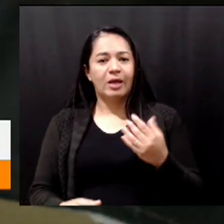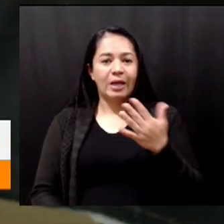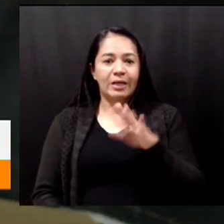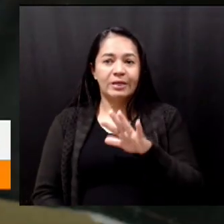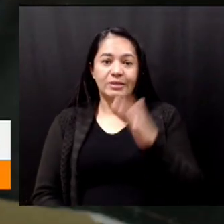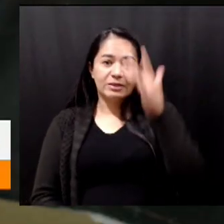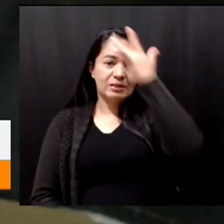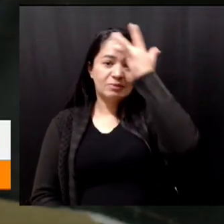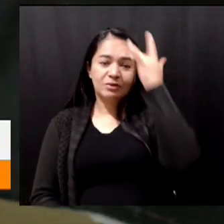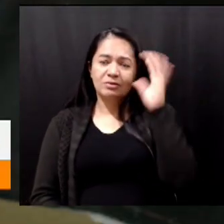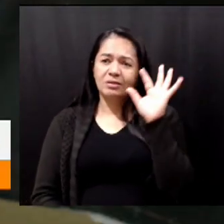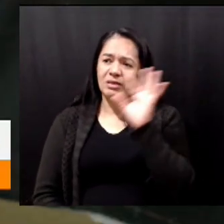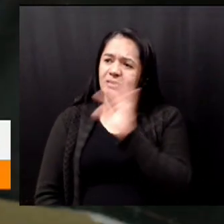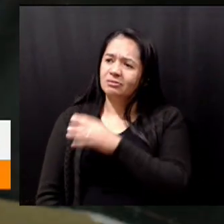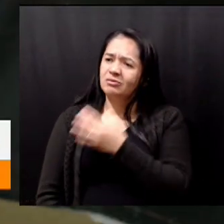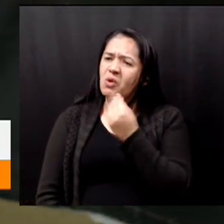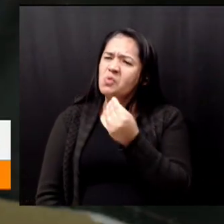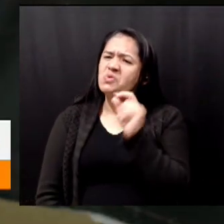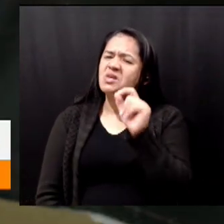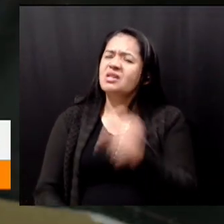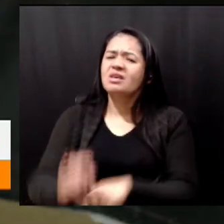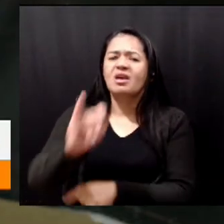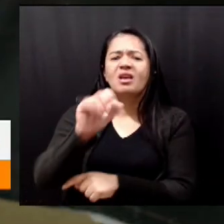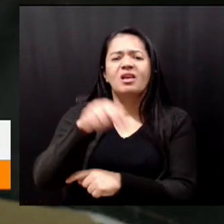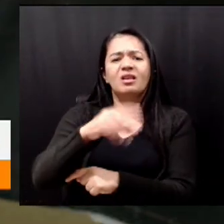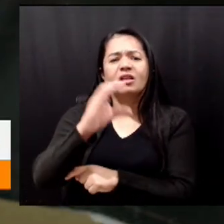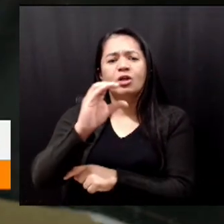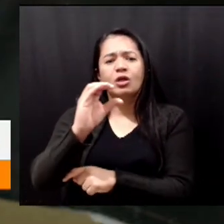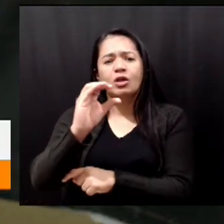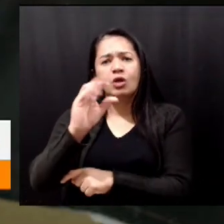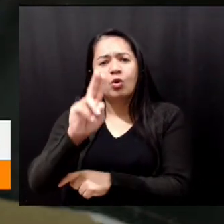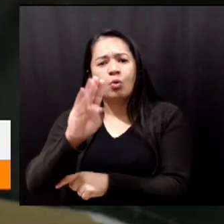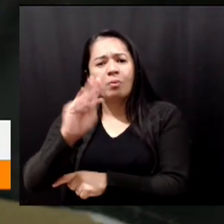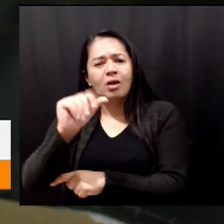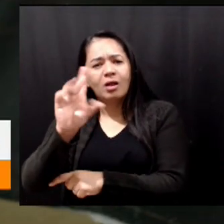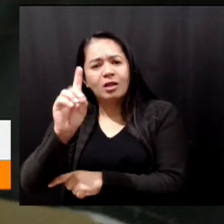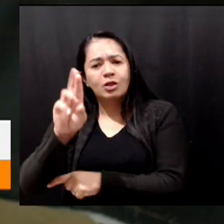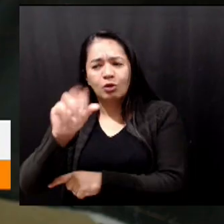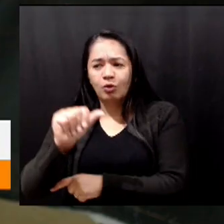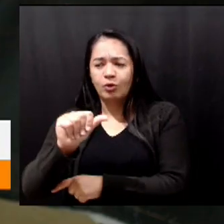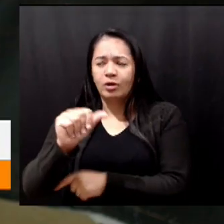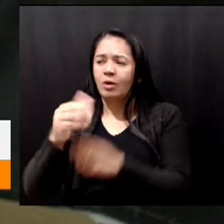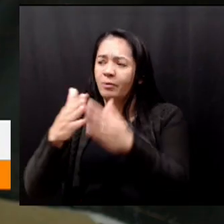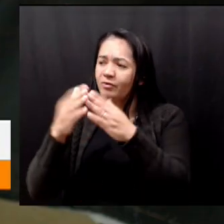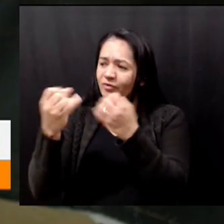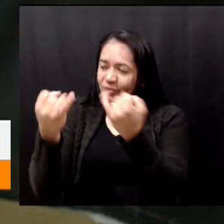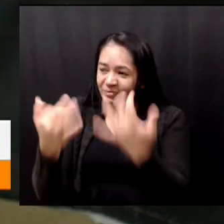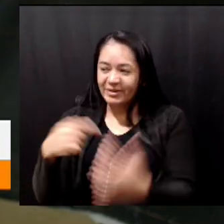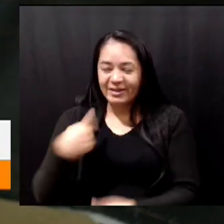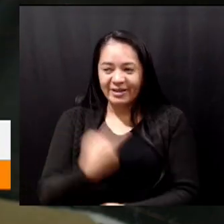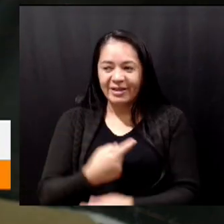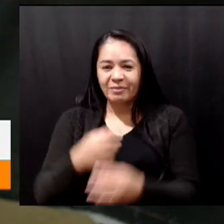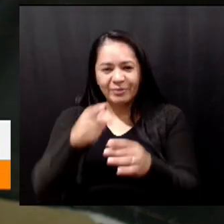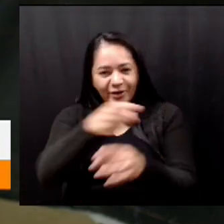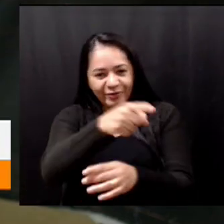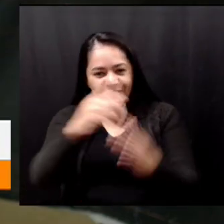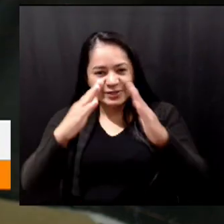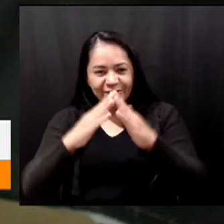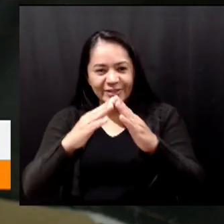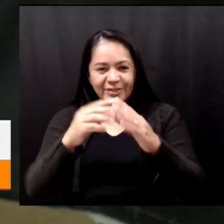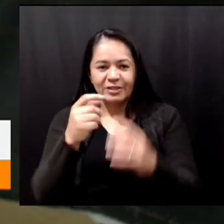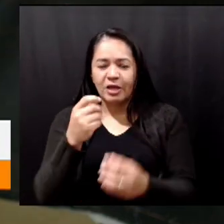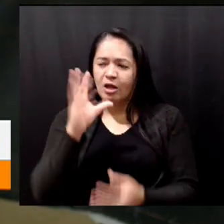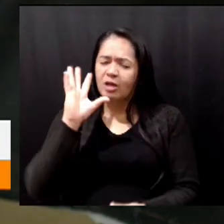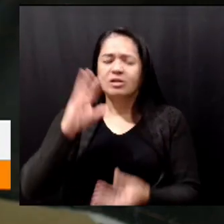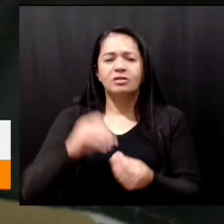que é esse negócio de incubadora, né? Então, vamos explicar para você aí de casa, bem certinho, em poucas palavras, o que